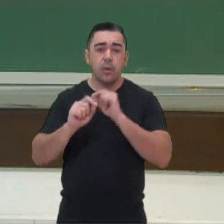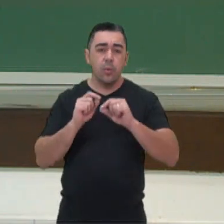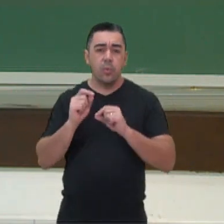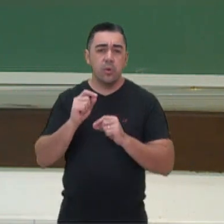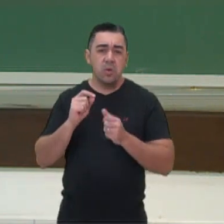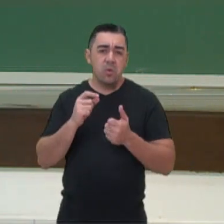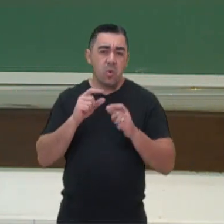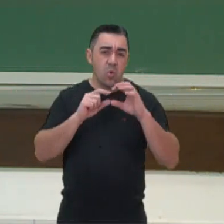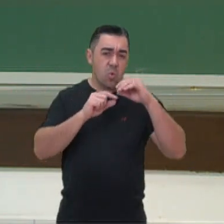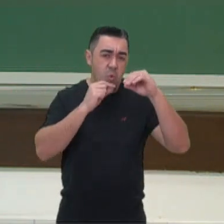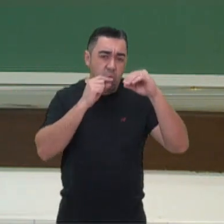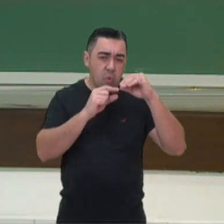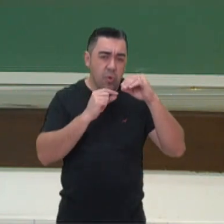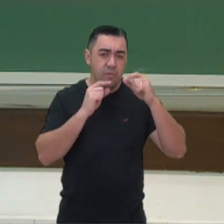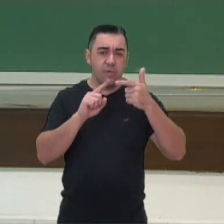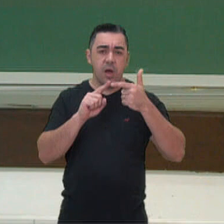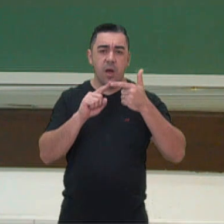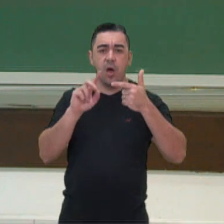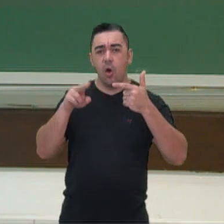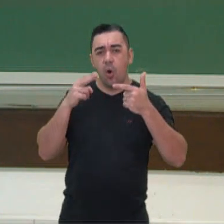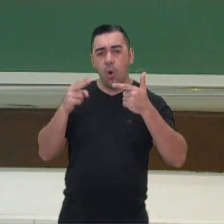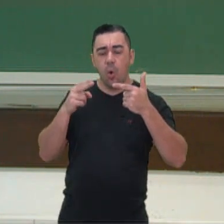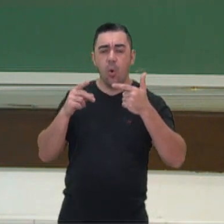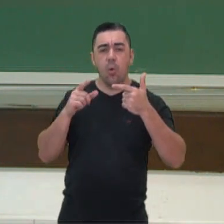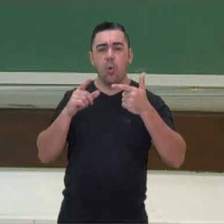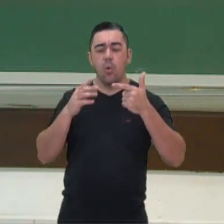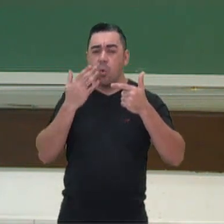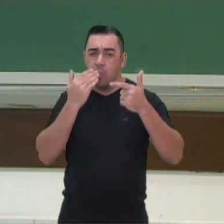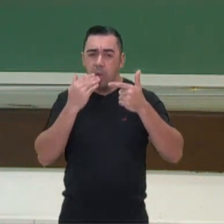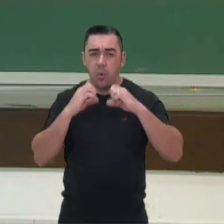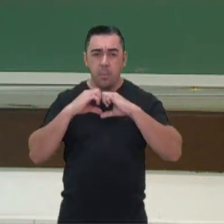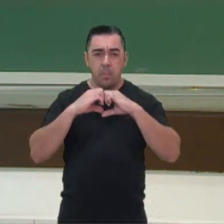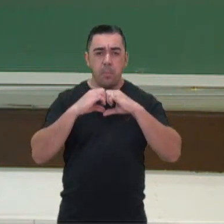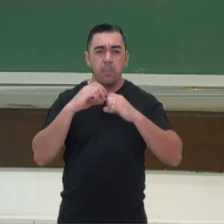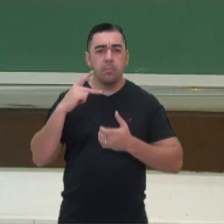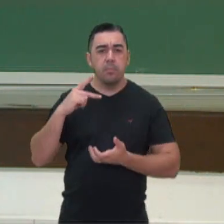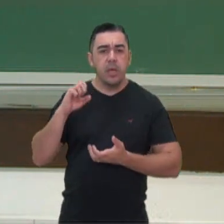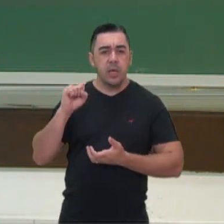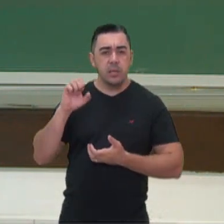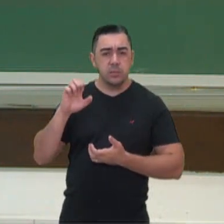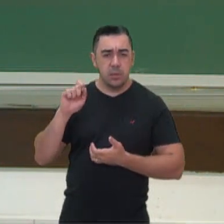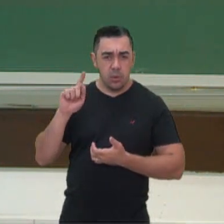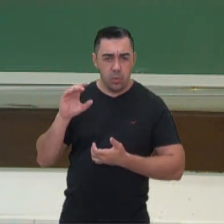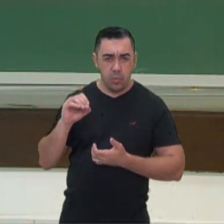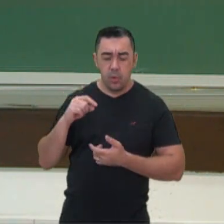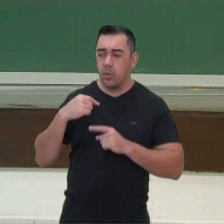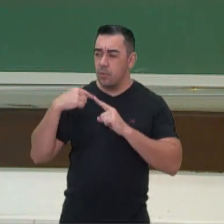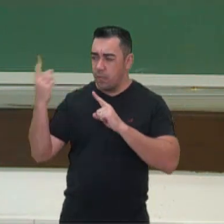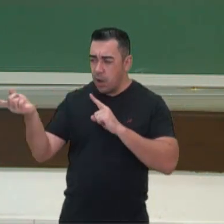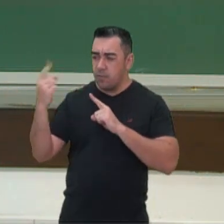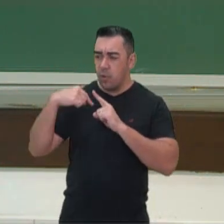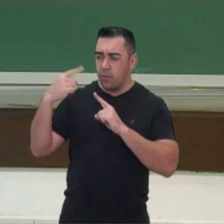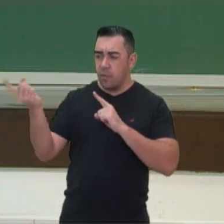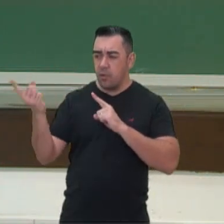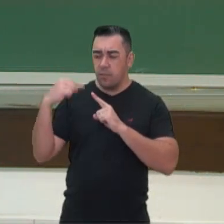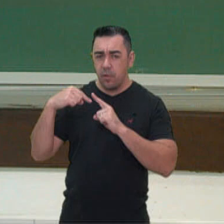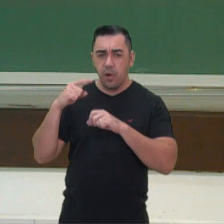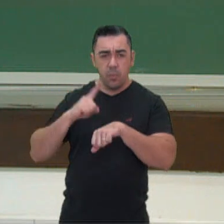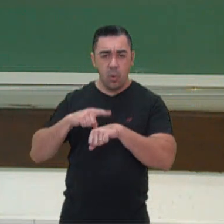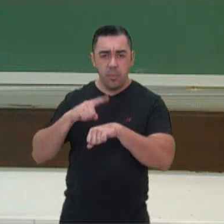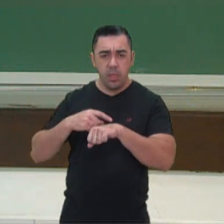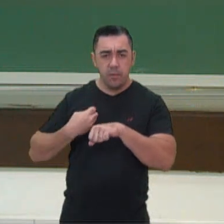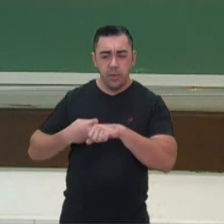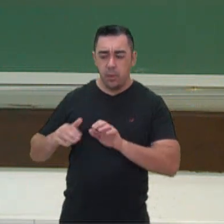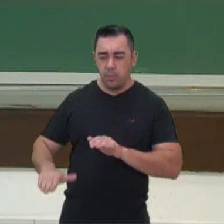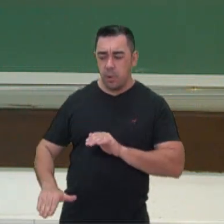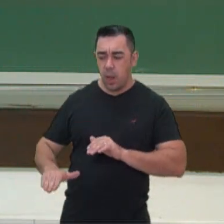E ele percebeu que ele deixou sementes. E ele repetiu aquele caminho em vários momentos da sua vida.